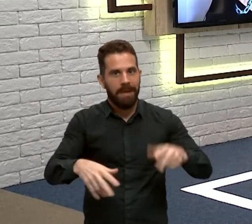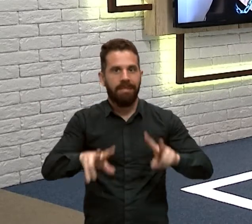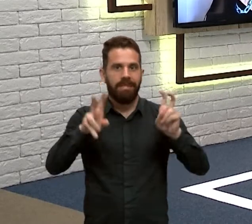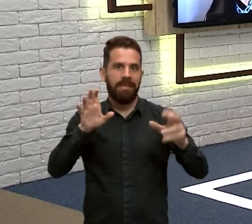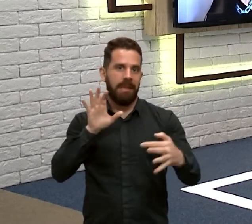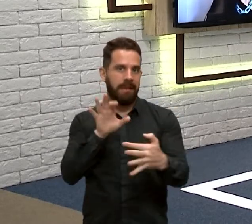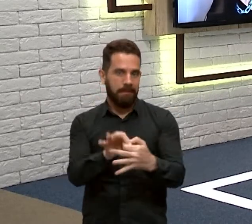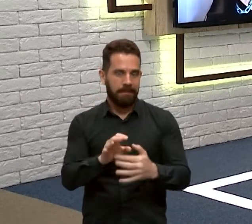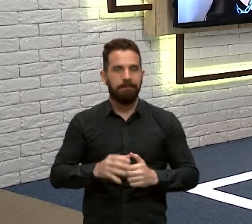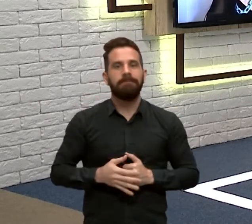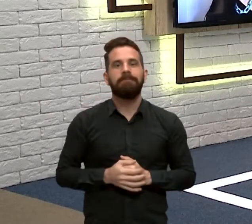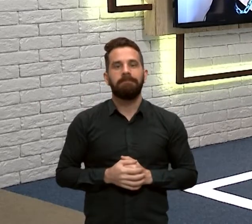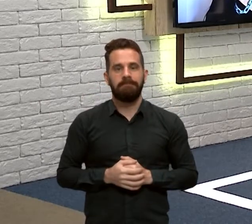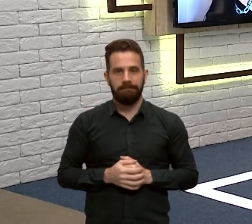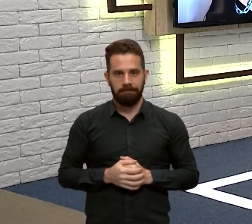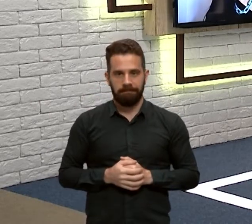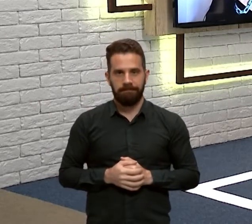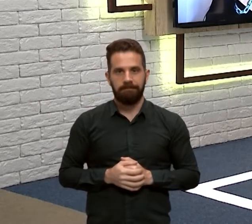no Mundo UFG.